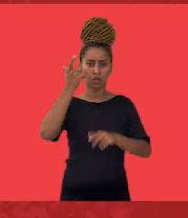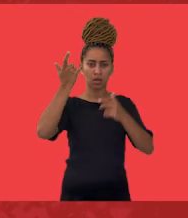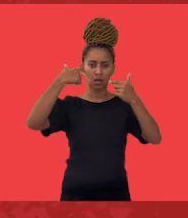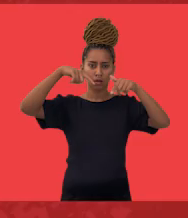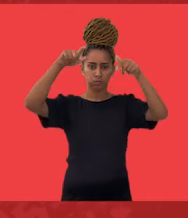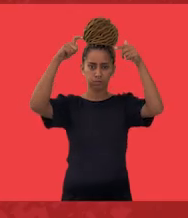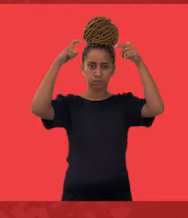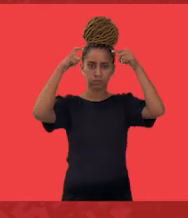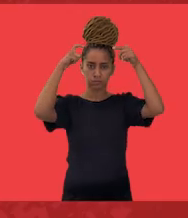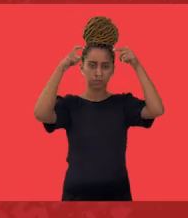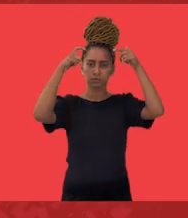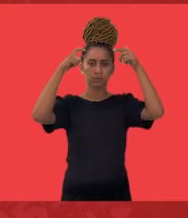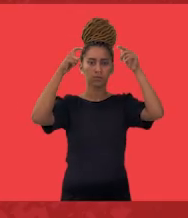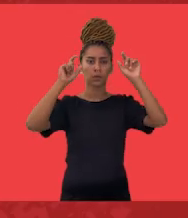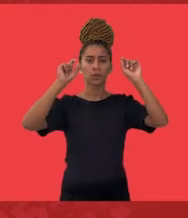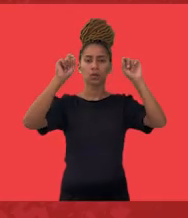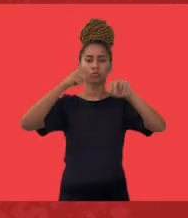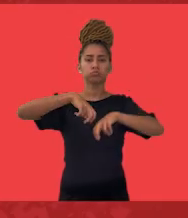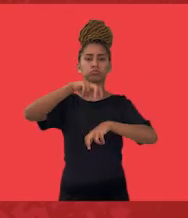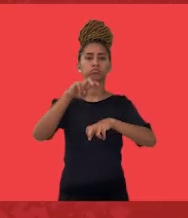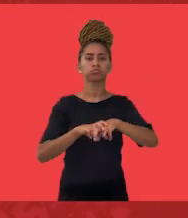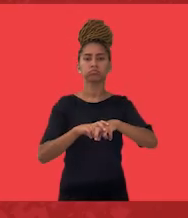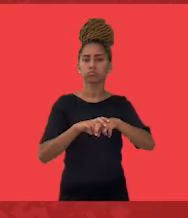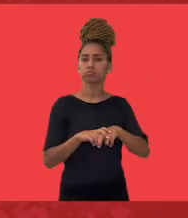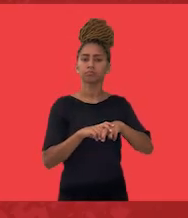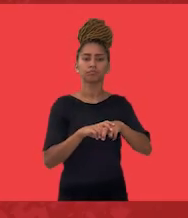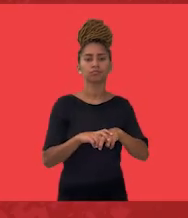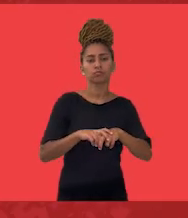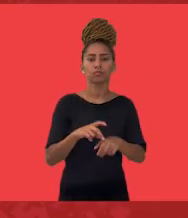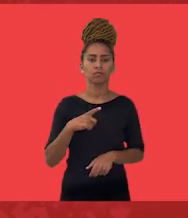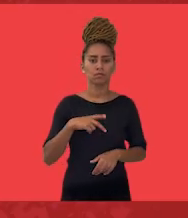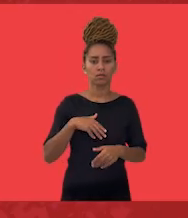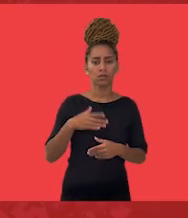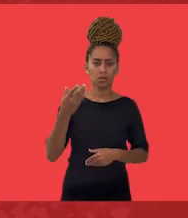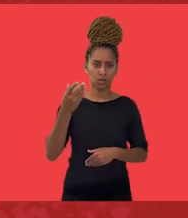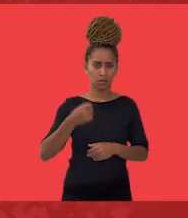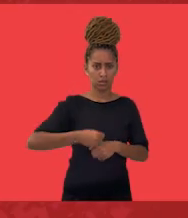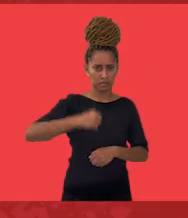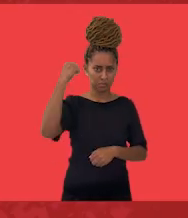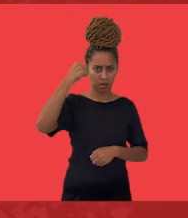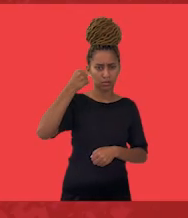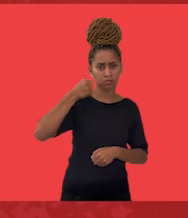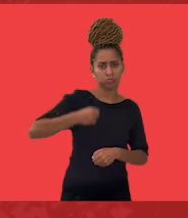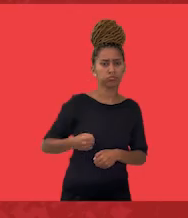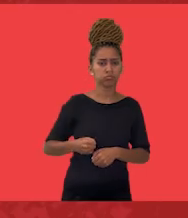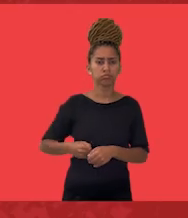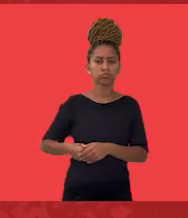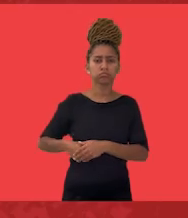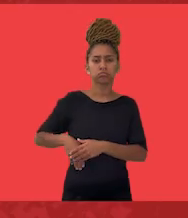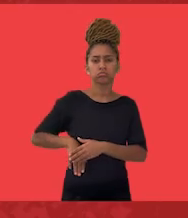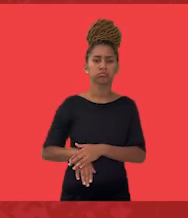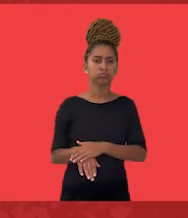lilás, cujo centro, quadrado, emoldura a visão de alguém paralisada pelo tempo.